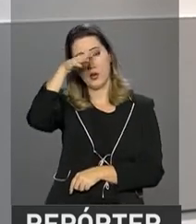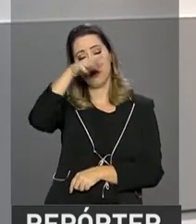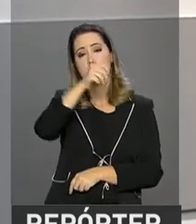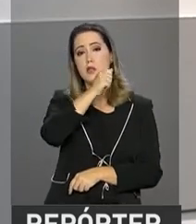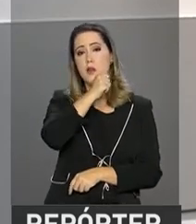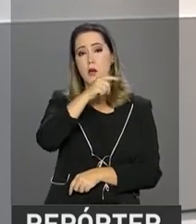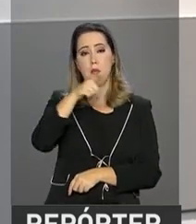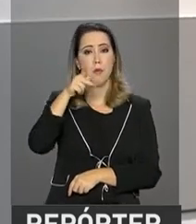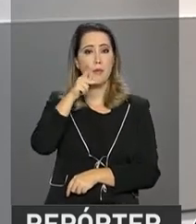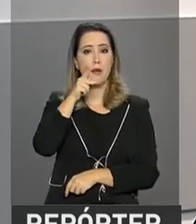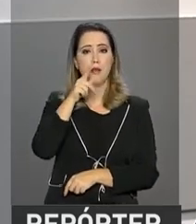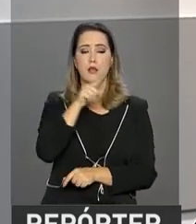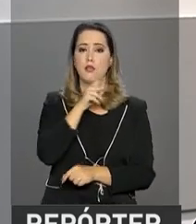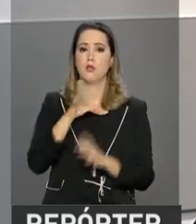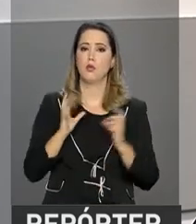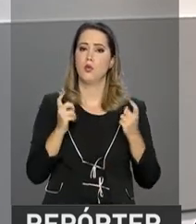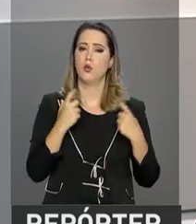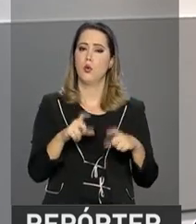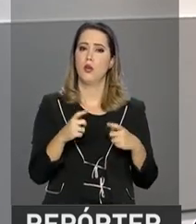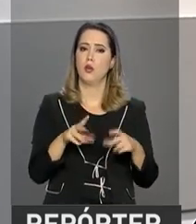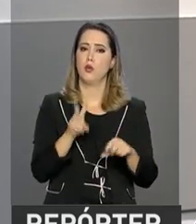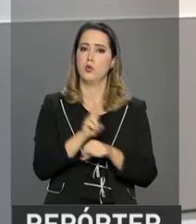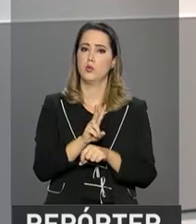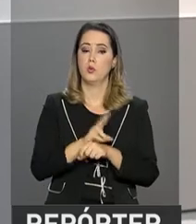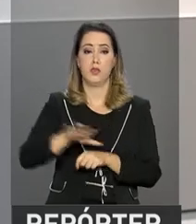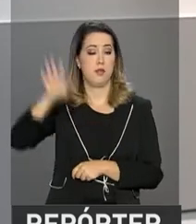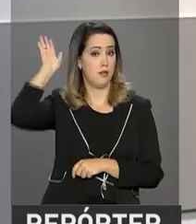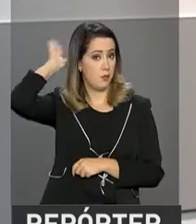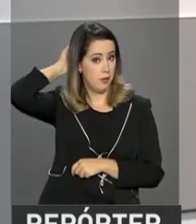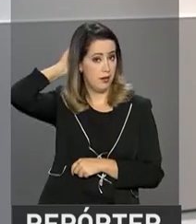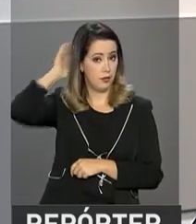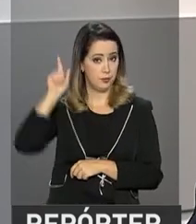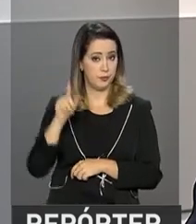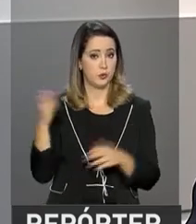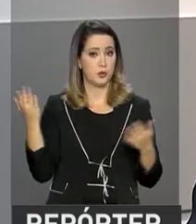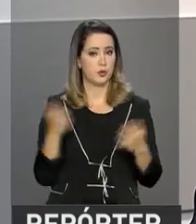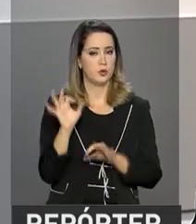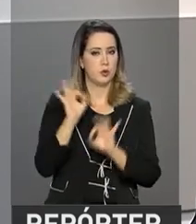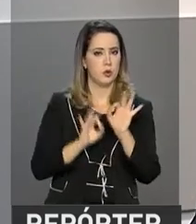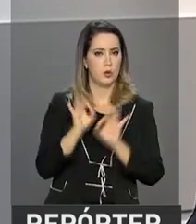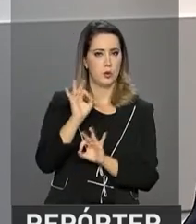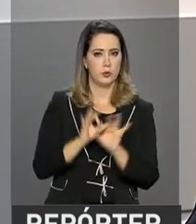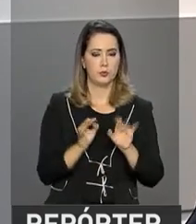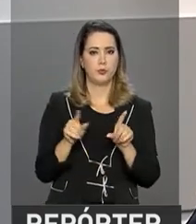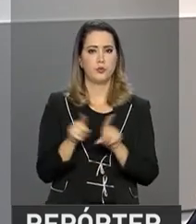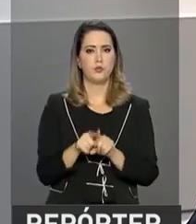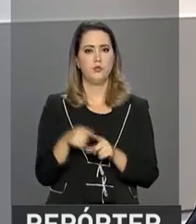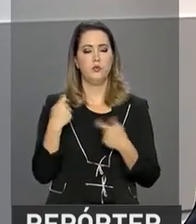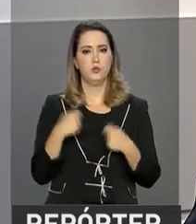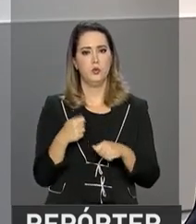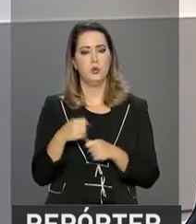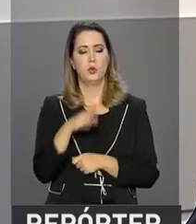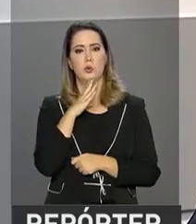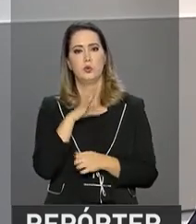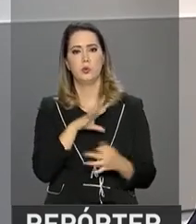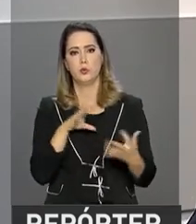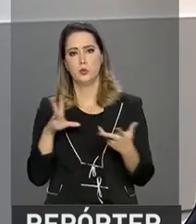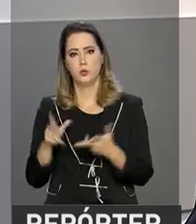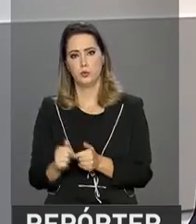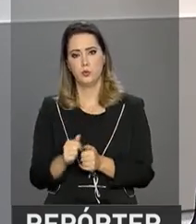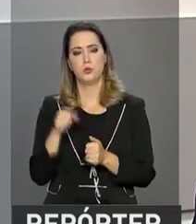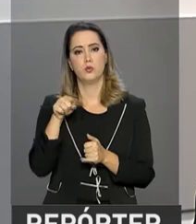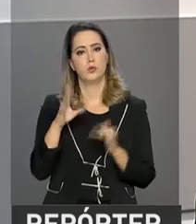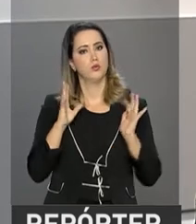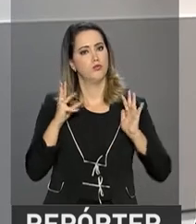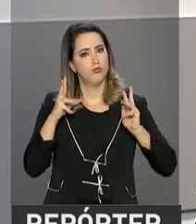como zona de proteção o estado do pará agora a organização mundial de saúde animal deve reconhecer internacionalmente